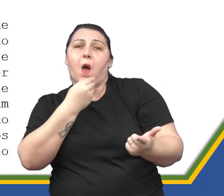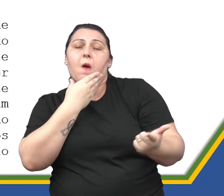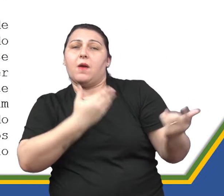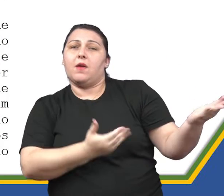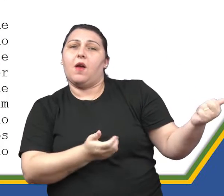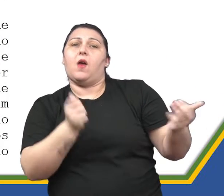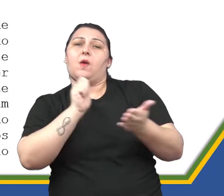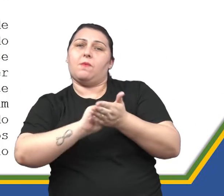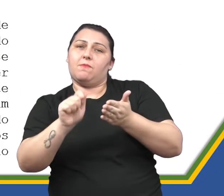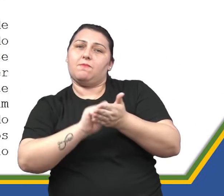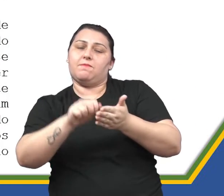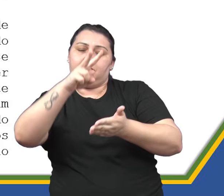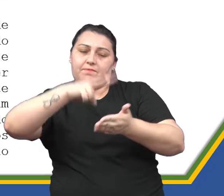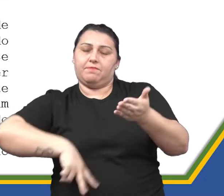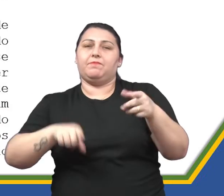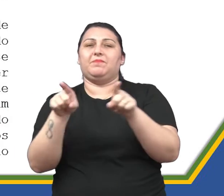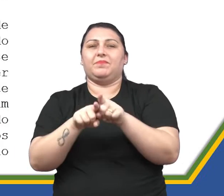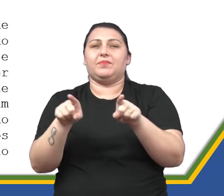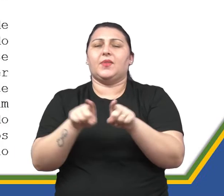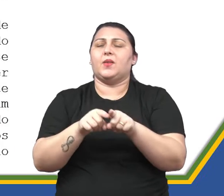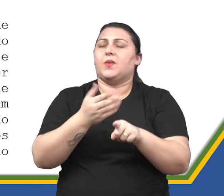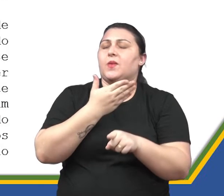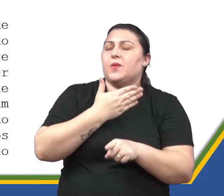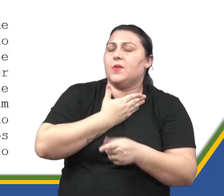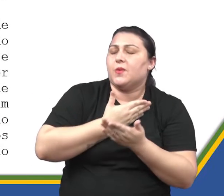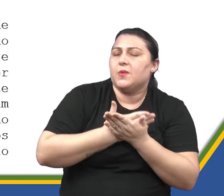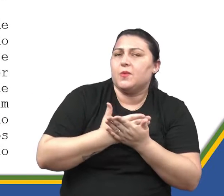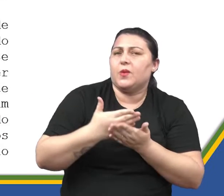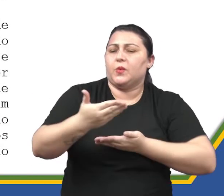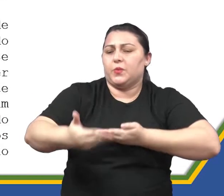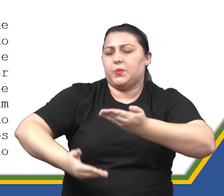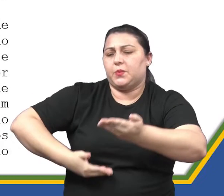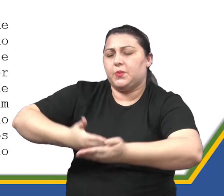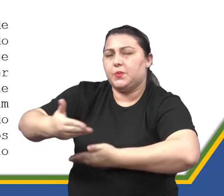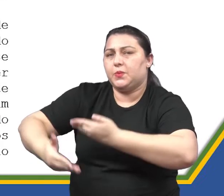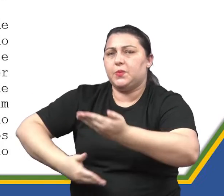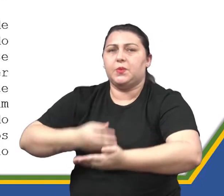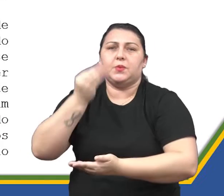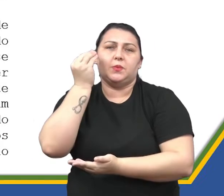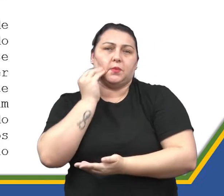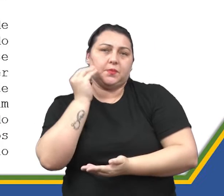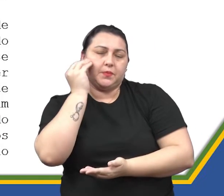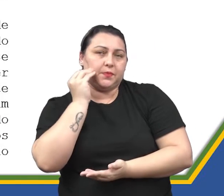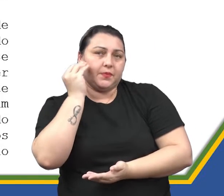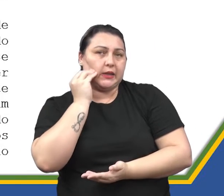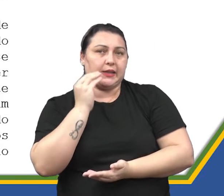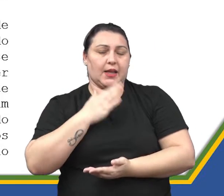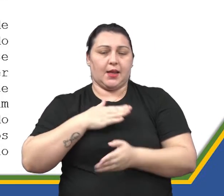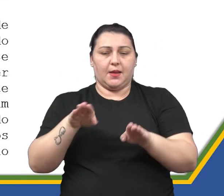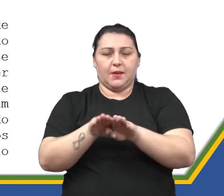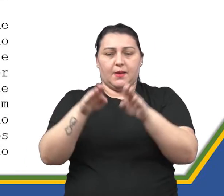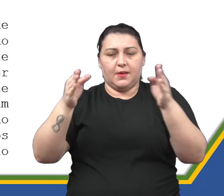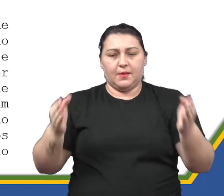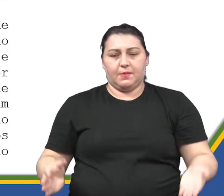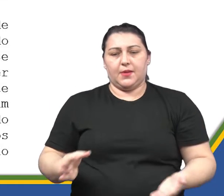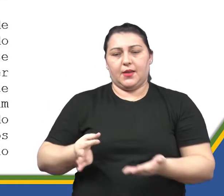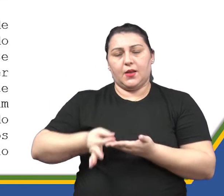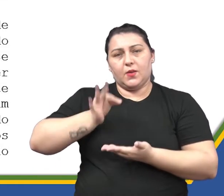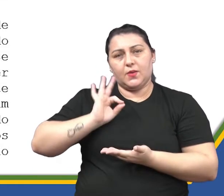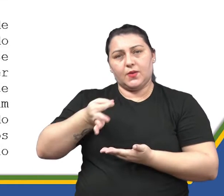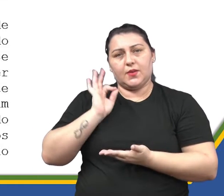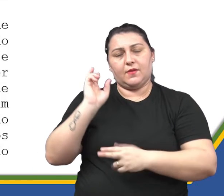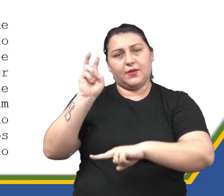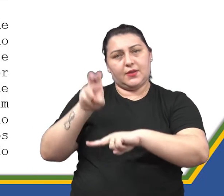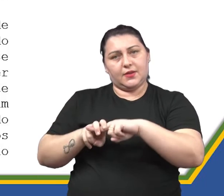escrever. Então começou uma fase muito boa de troca de experiências e impressões. Na mesa do café sentado, pois